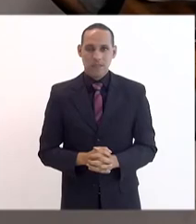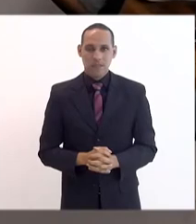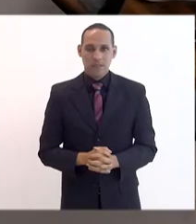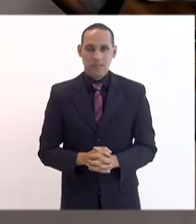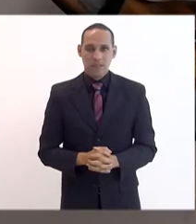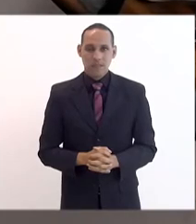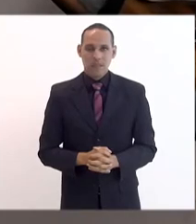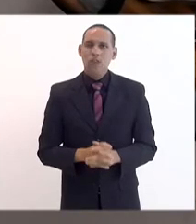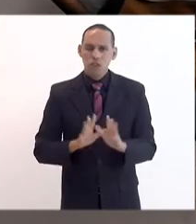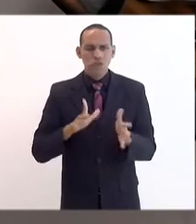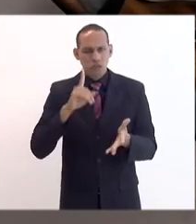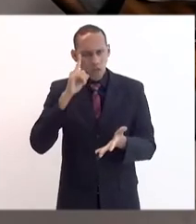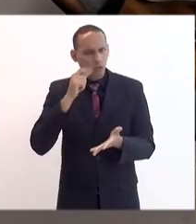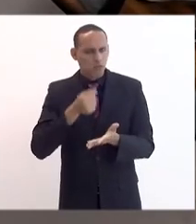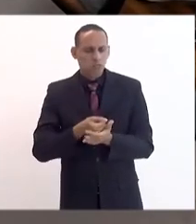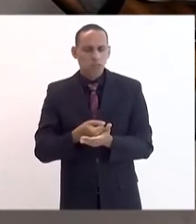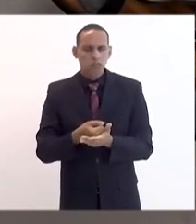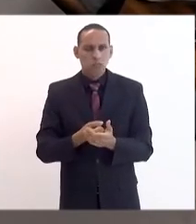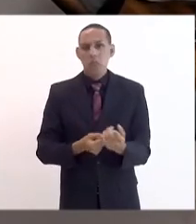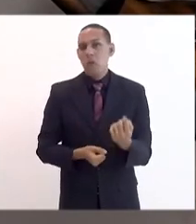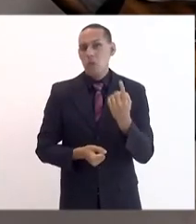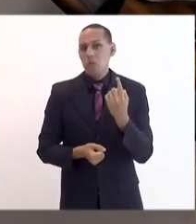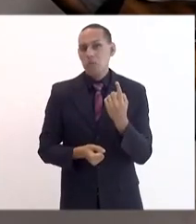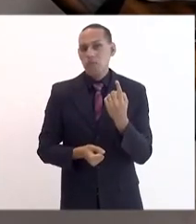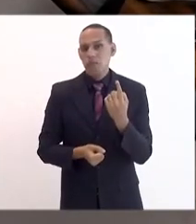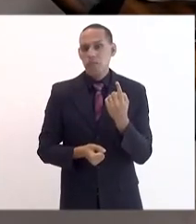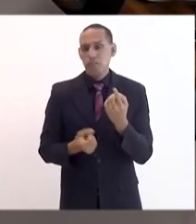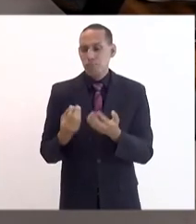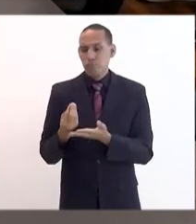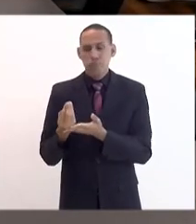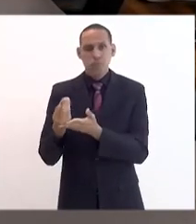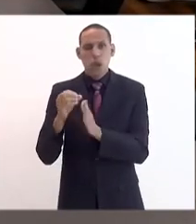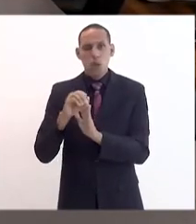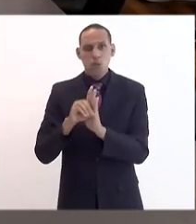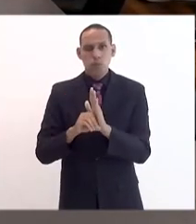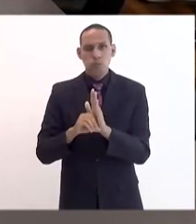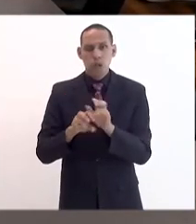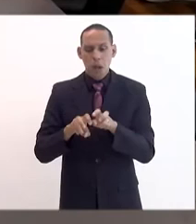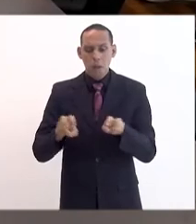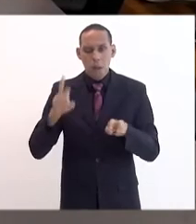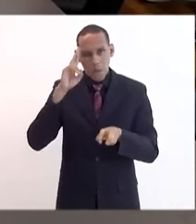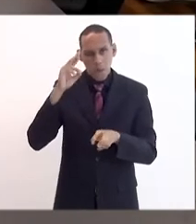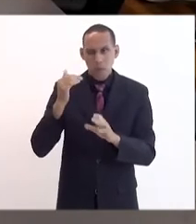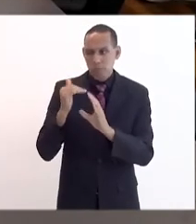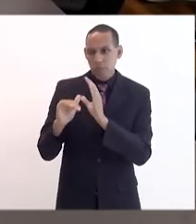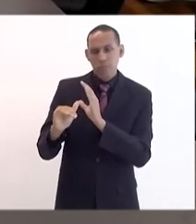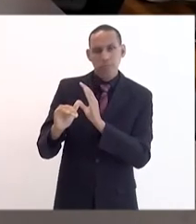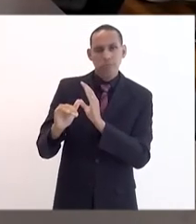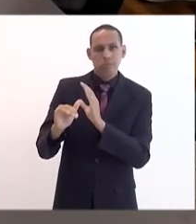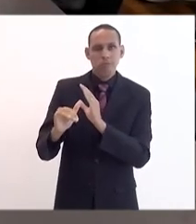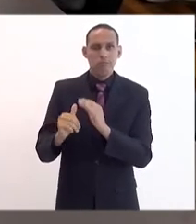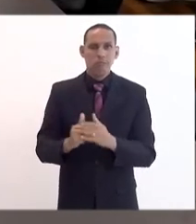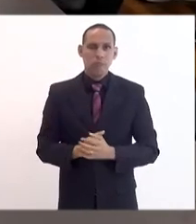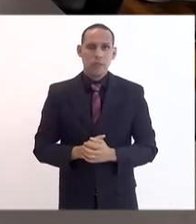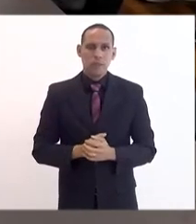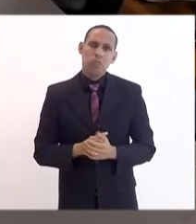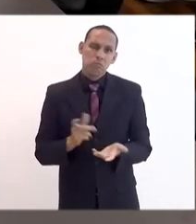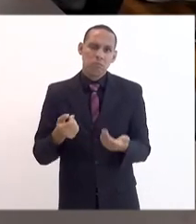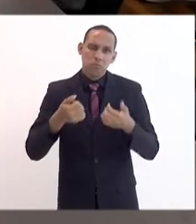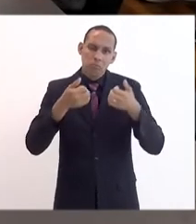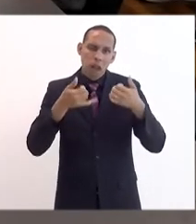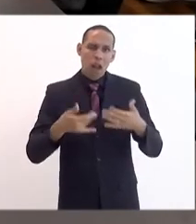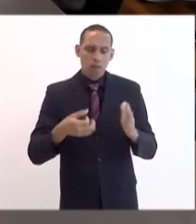Não, já foi deliberado. É um voto. Vamos devolver um ofício. Mesa diretora, um voto. Mas faça... Deliberação. Deliberação.